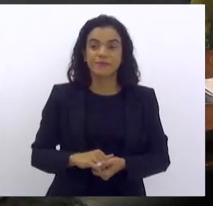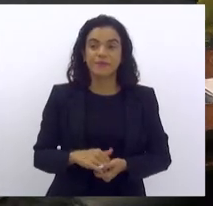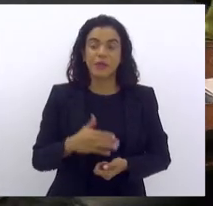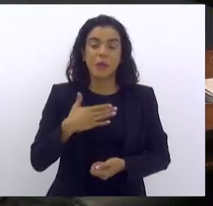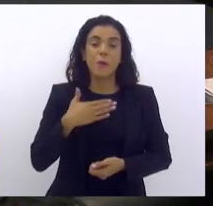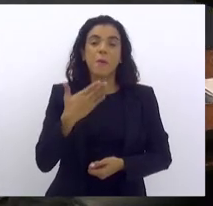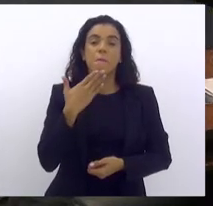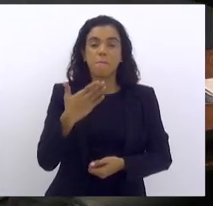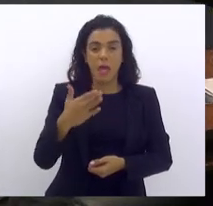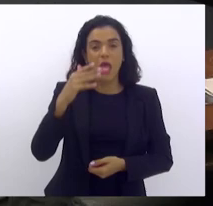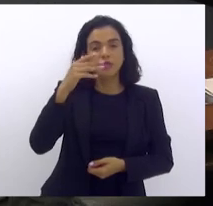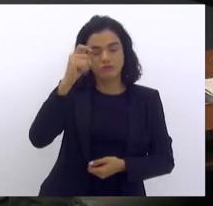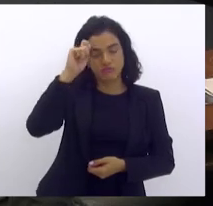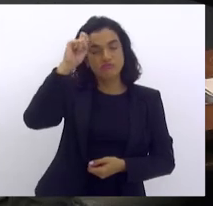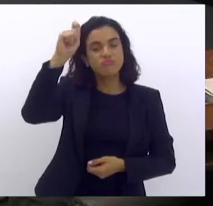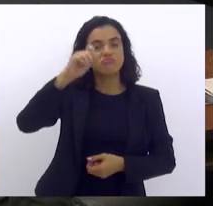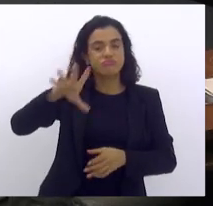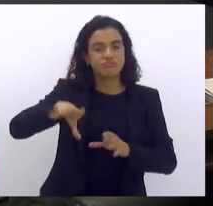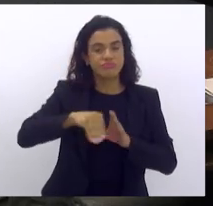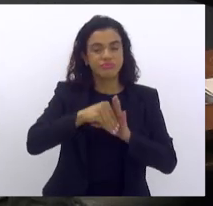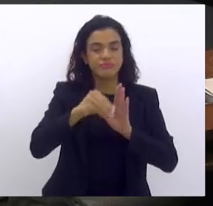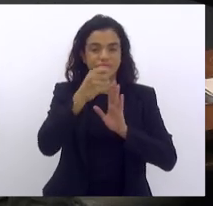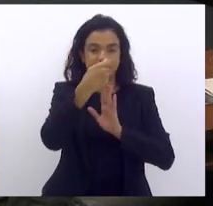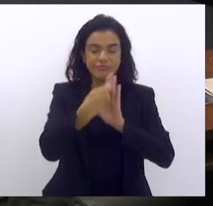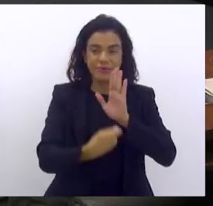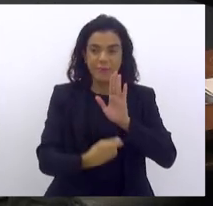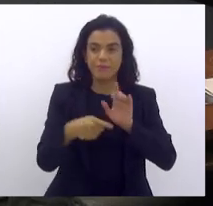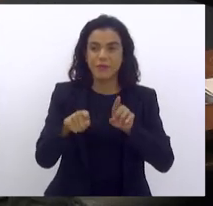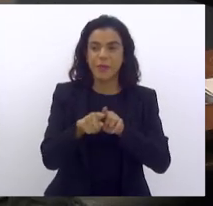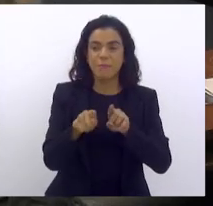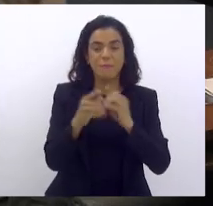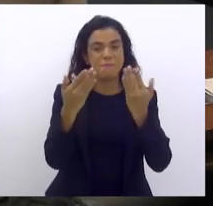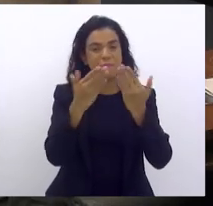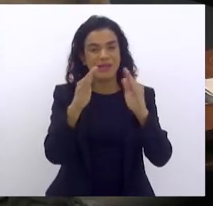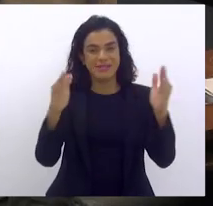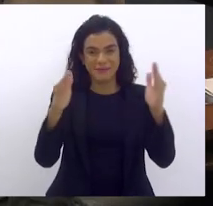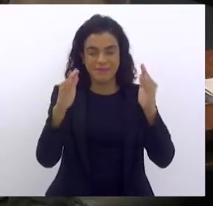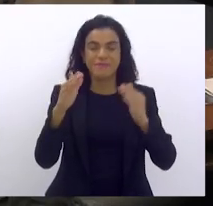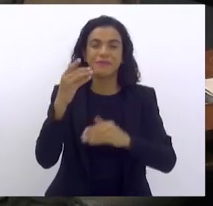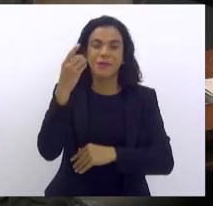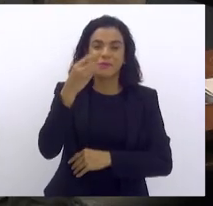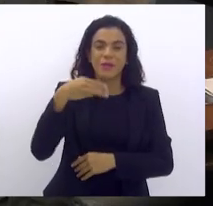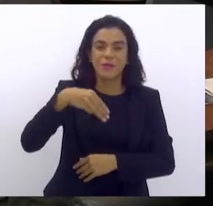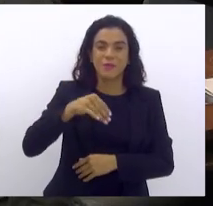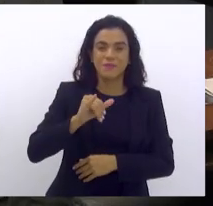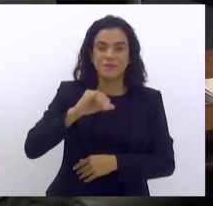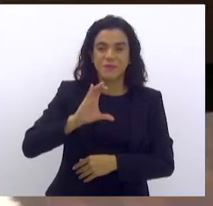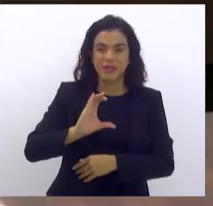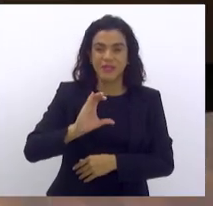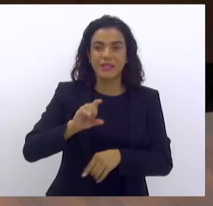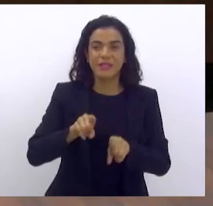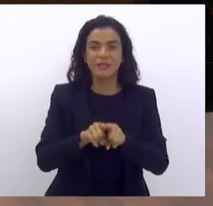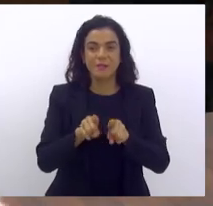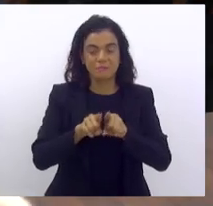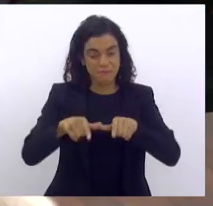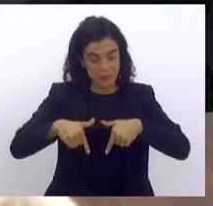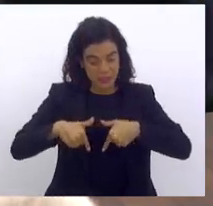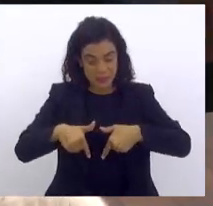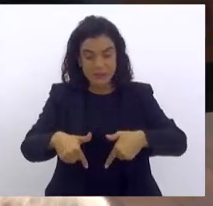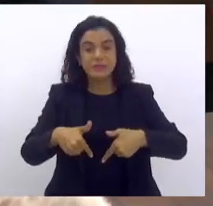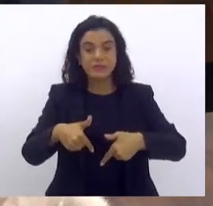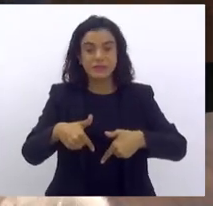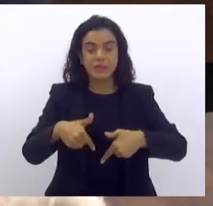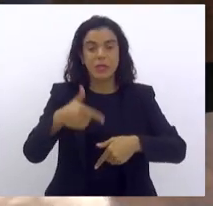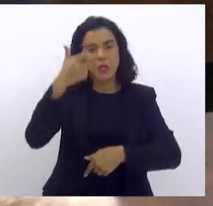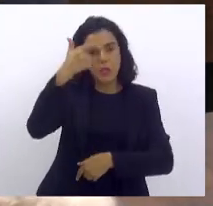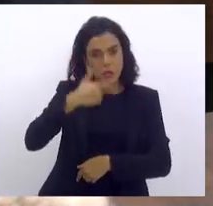peço coautoria e quero parabenizar o nobre deputado Mink, nosso amigo Luiz Paulo, pela iniciativa.